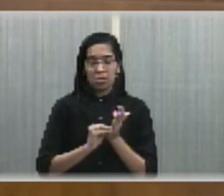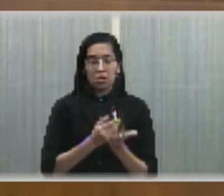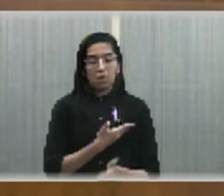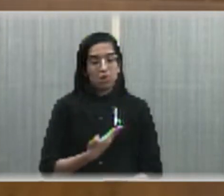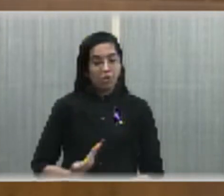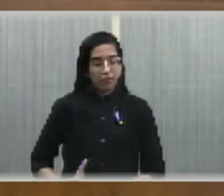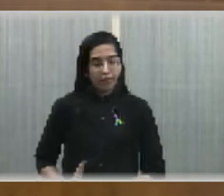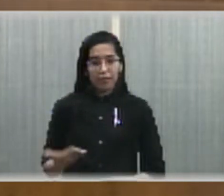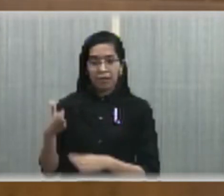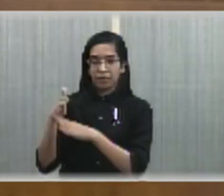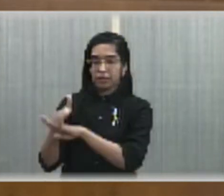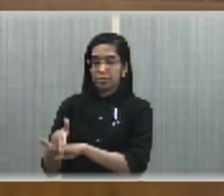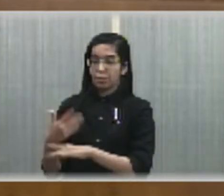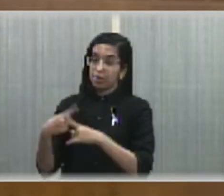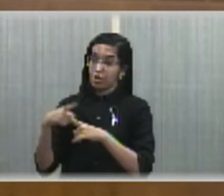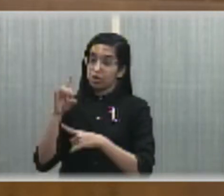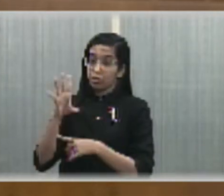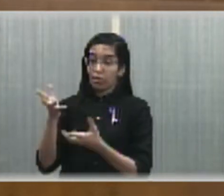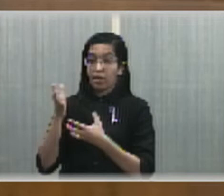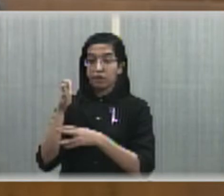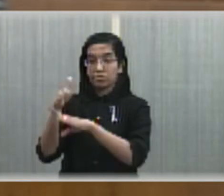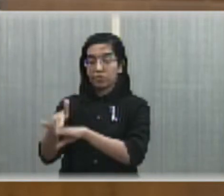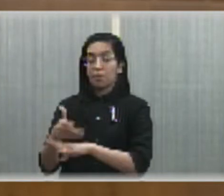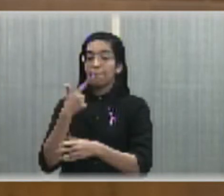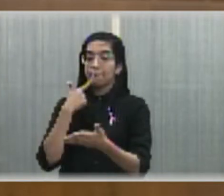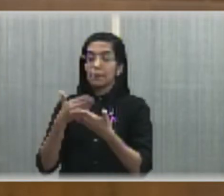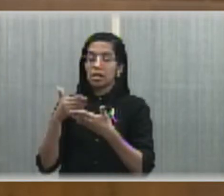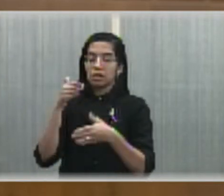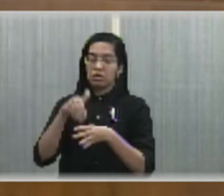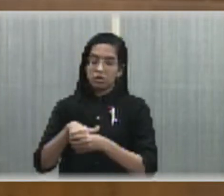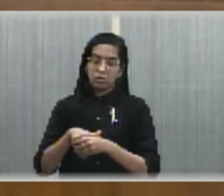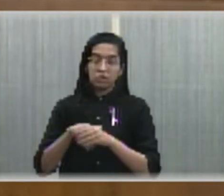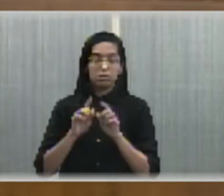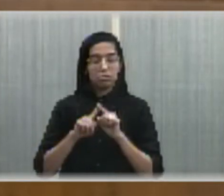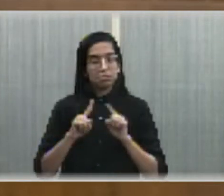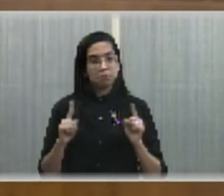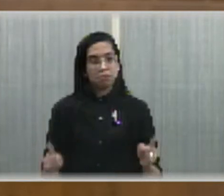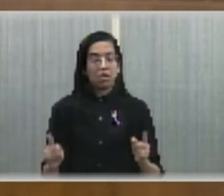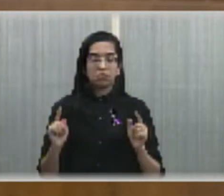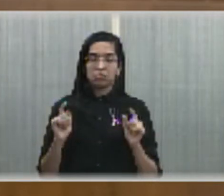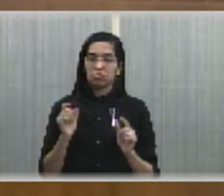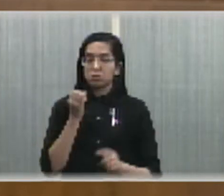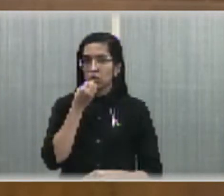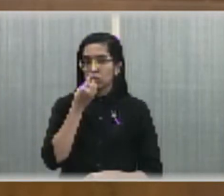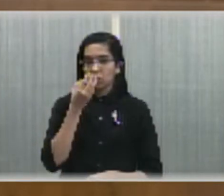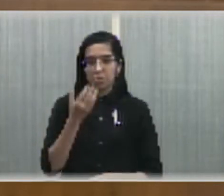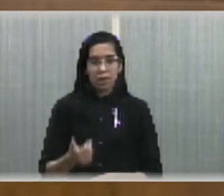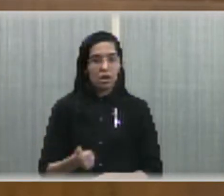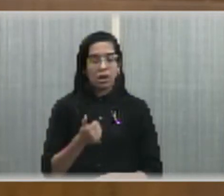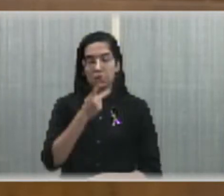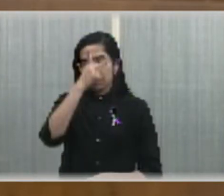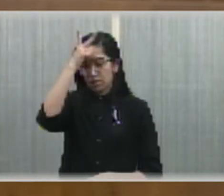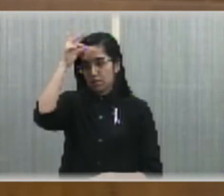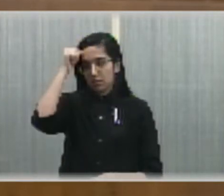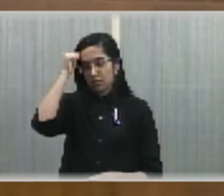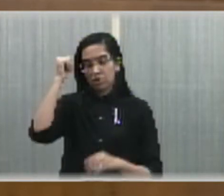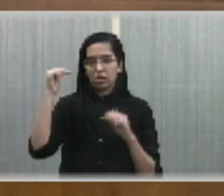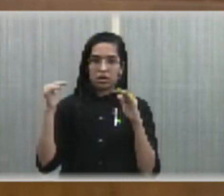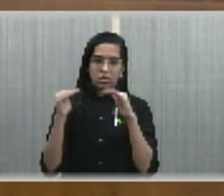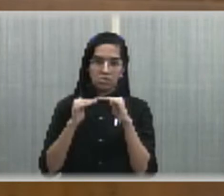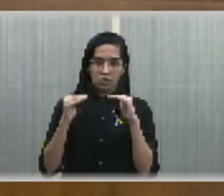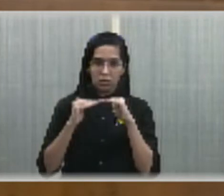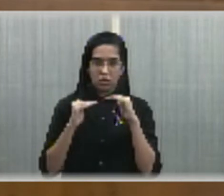quer andar em Porto Alegre na véspera de eleição. Mas mesmo assim, a prefeitura dá o aceite, dá